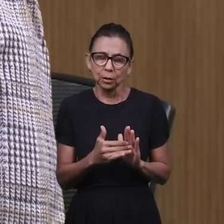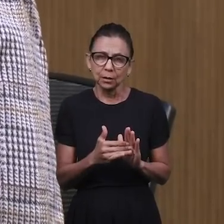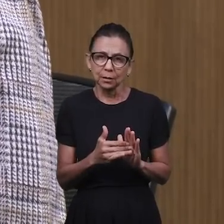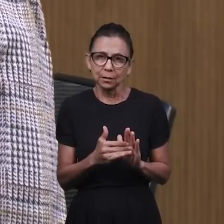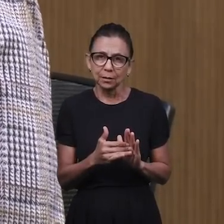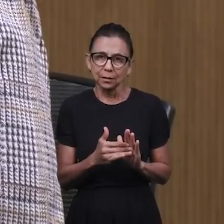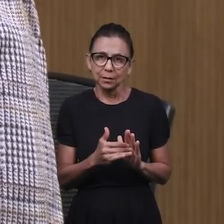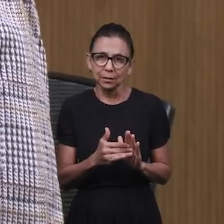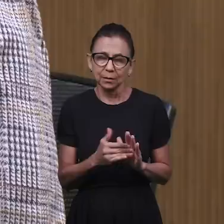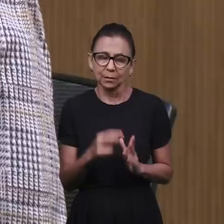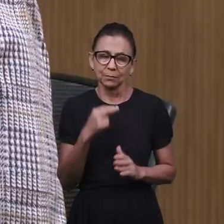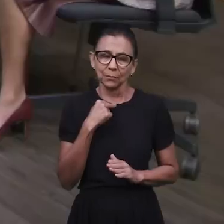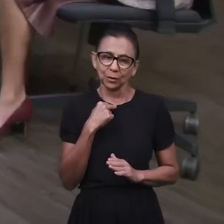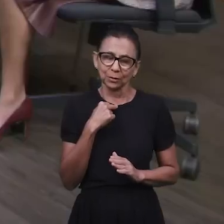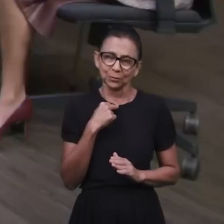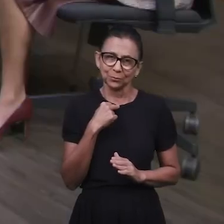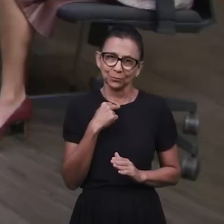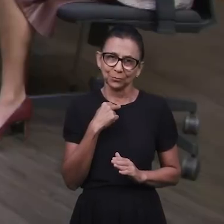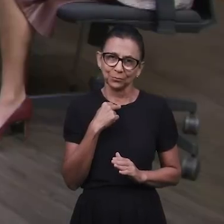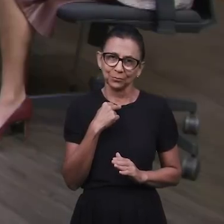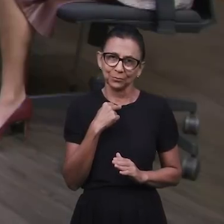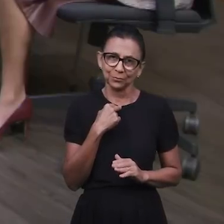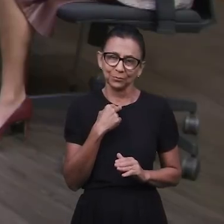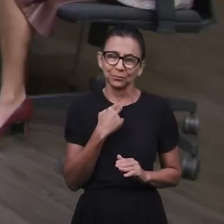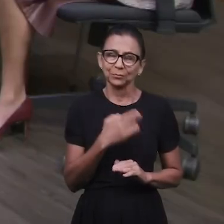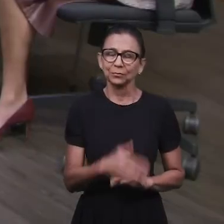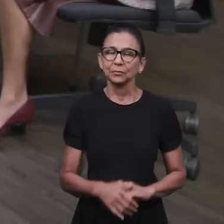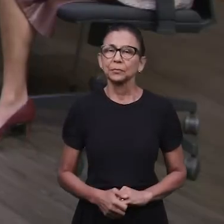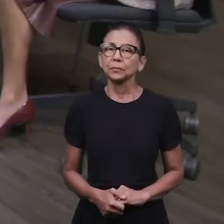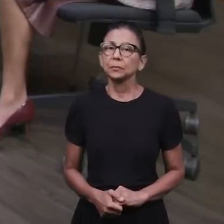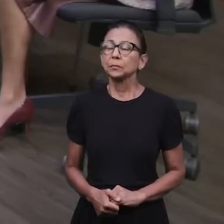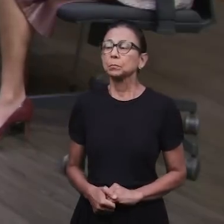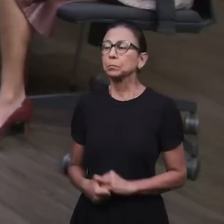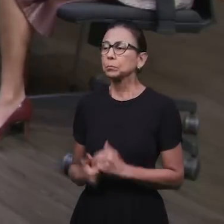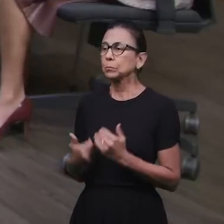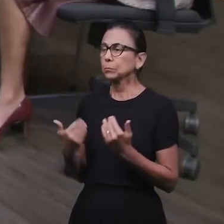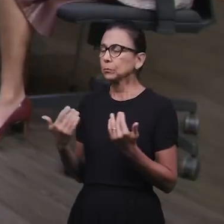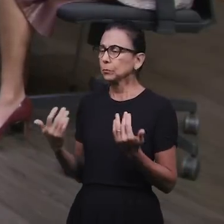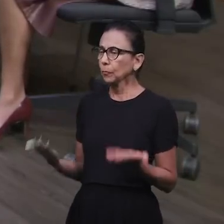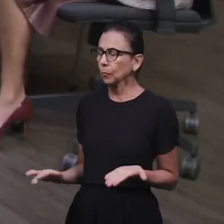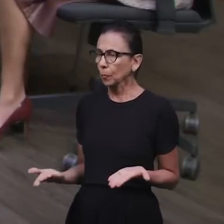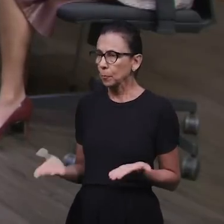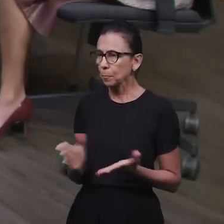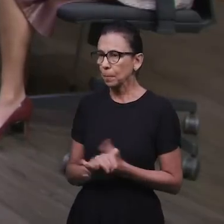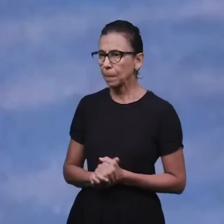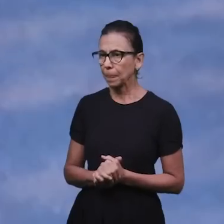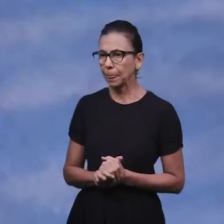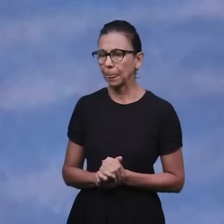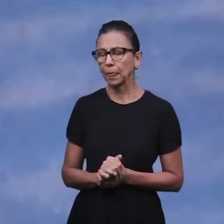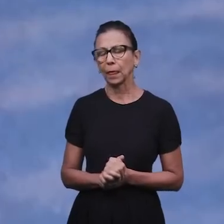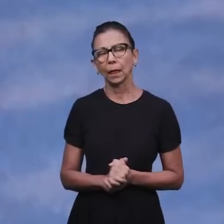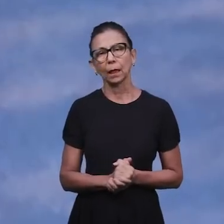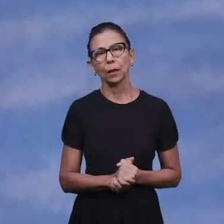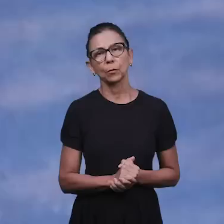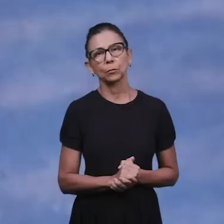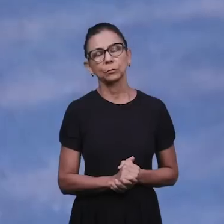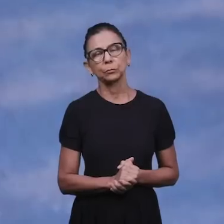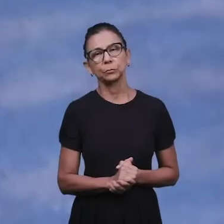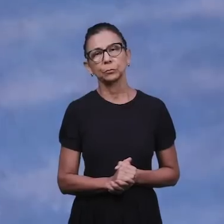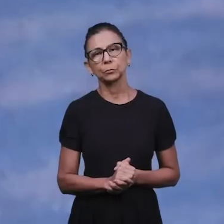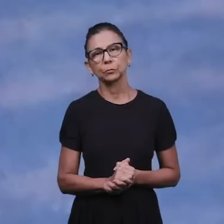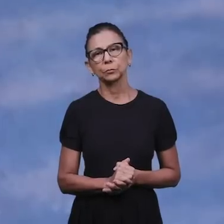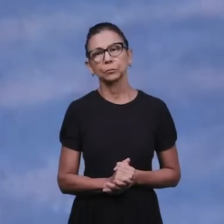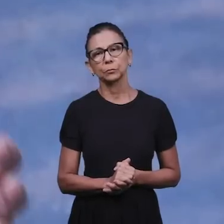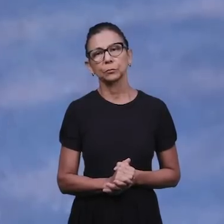escolha. Tem relação? Há uma relação direta e indireta ao mesmo tempo, porque ela vai estar